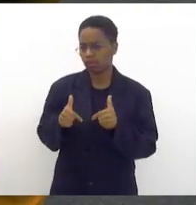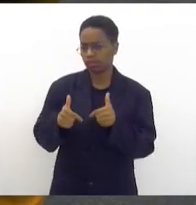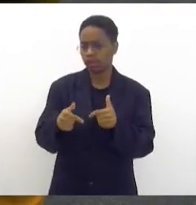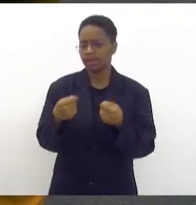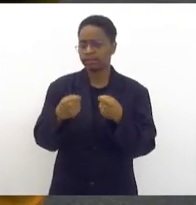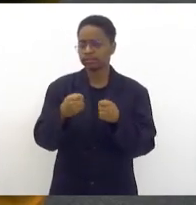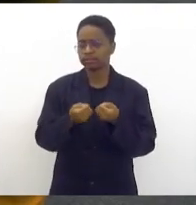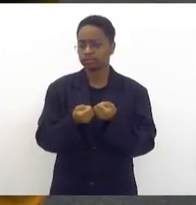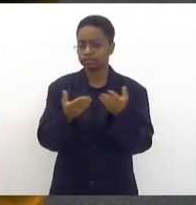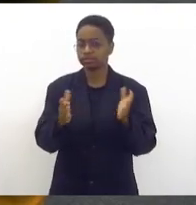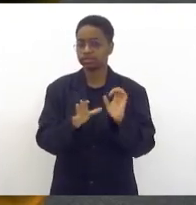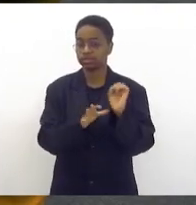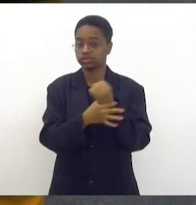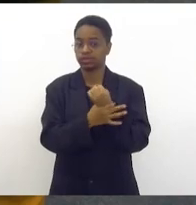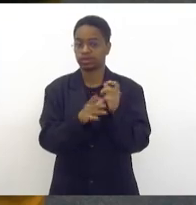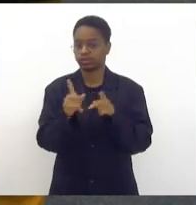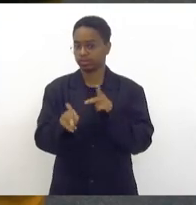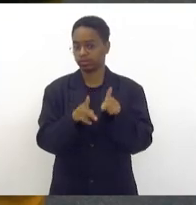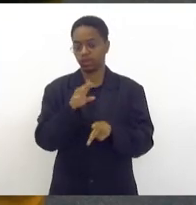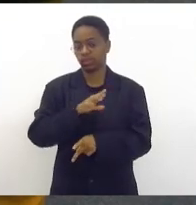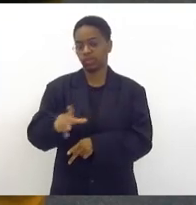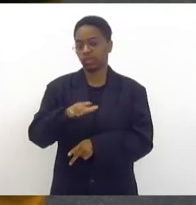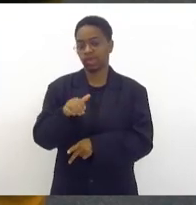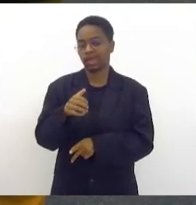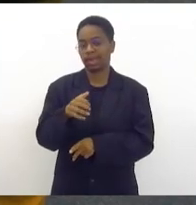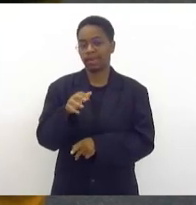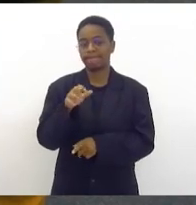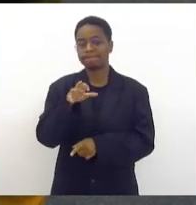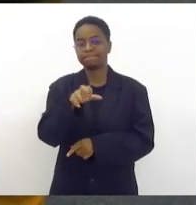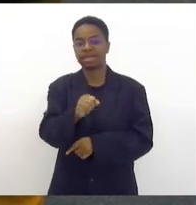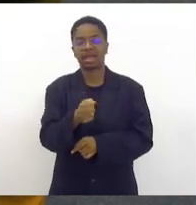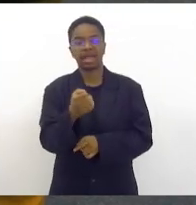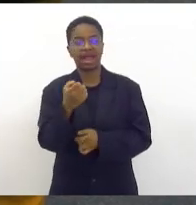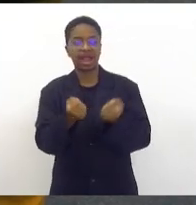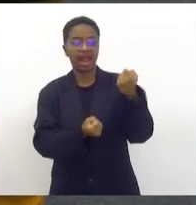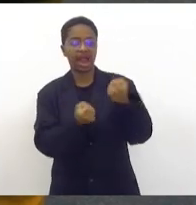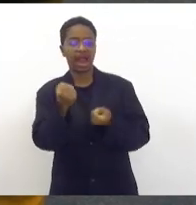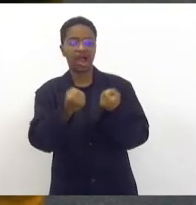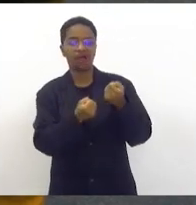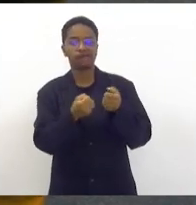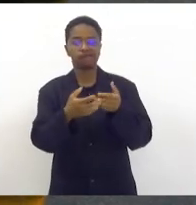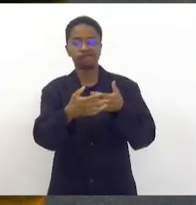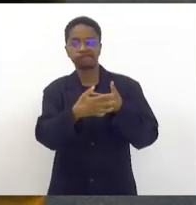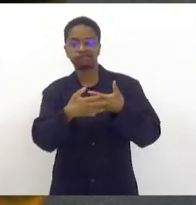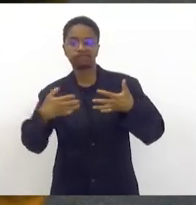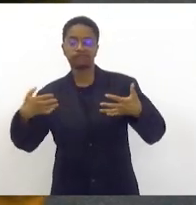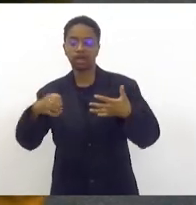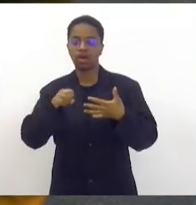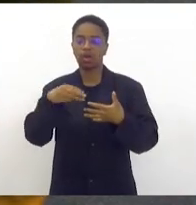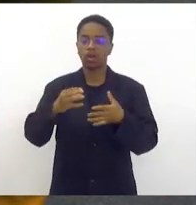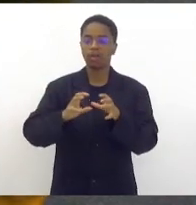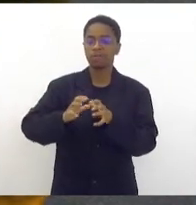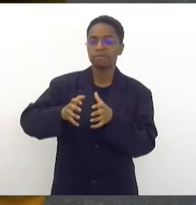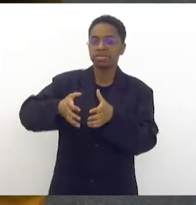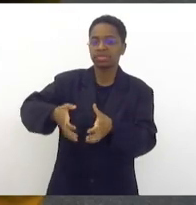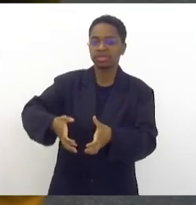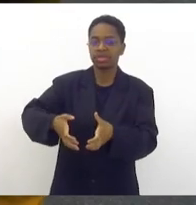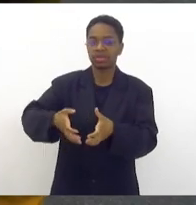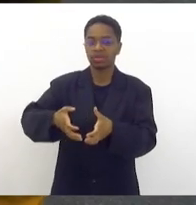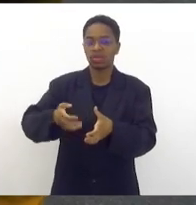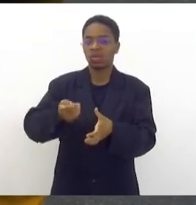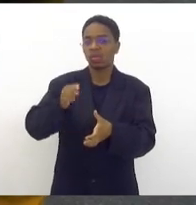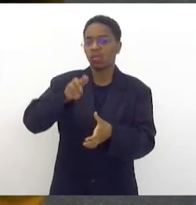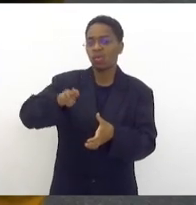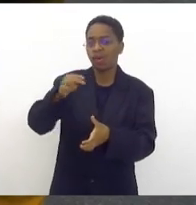dar segurança, não é para ver carro arranhado, não é para ver pneu com pouco